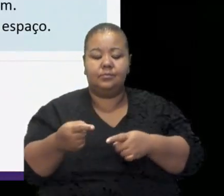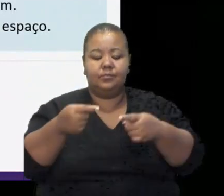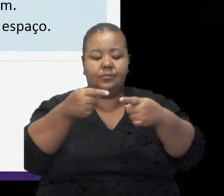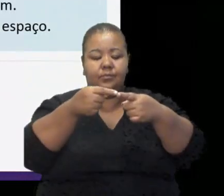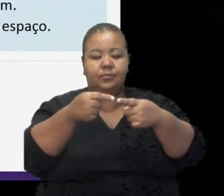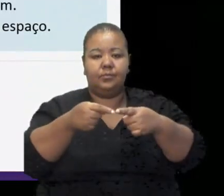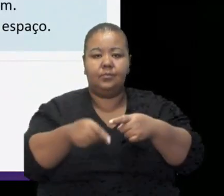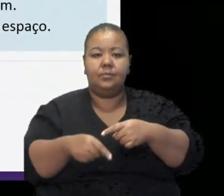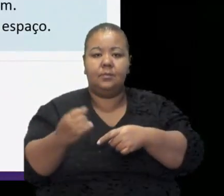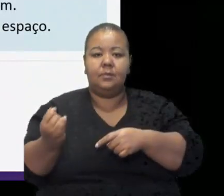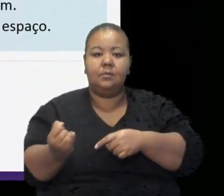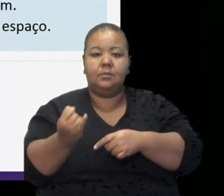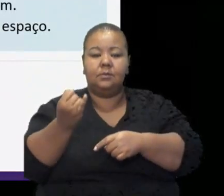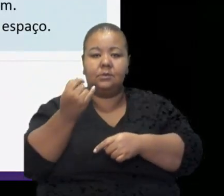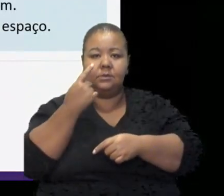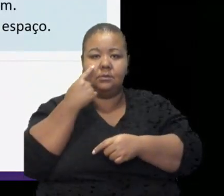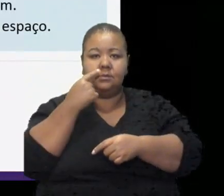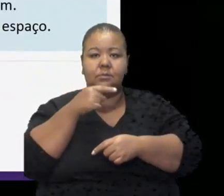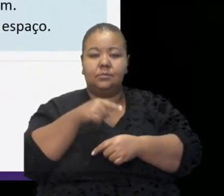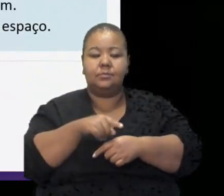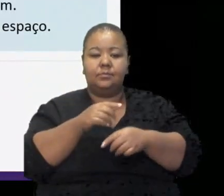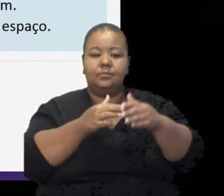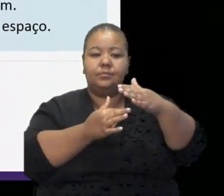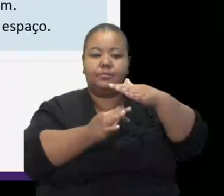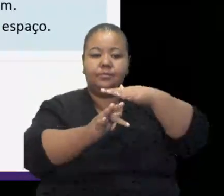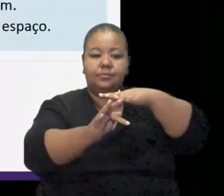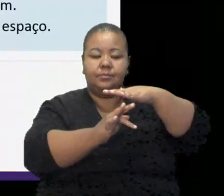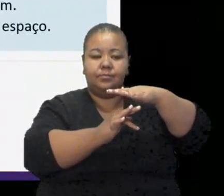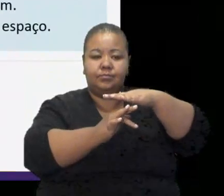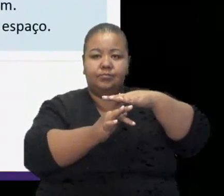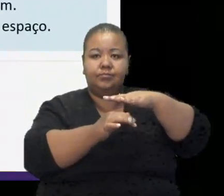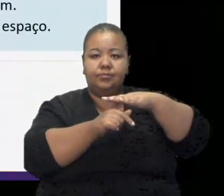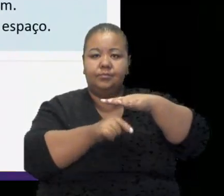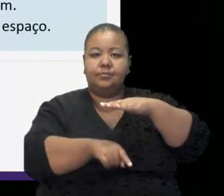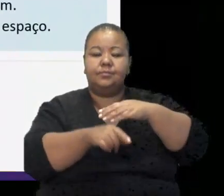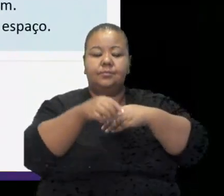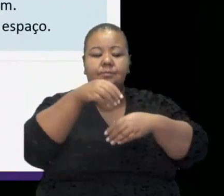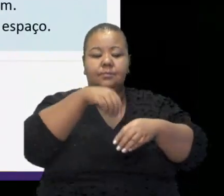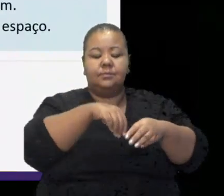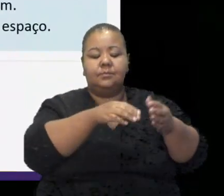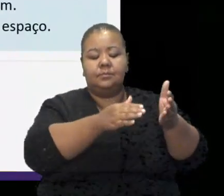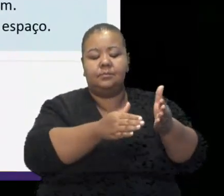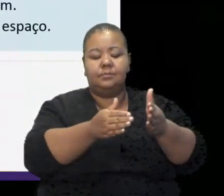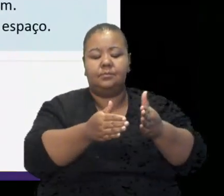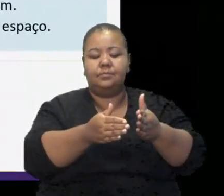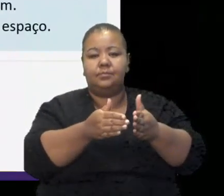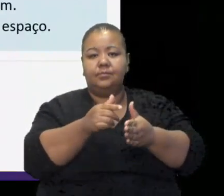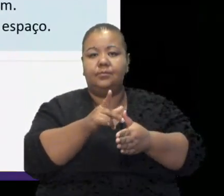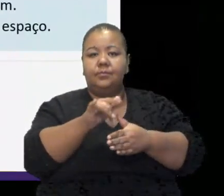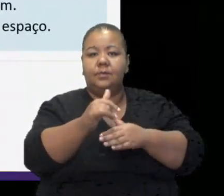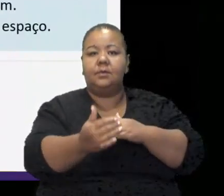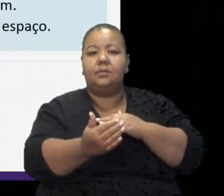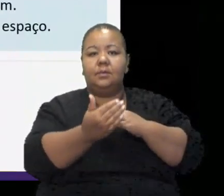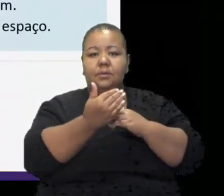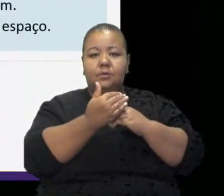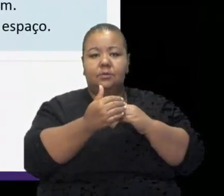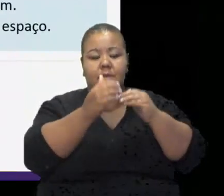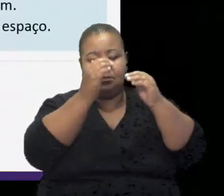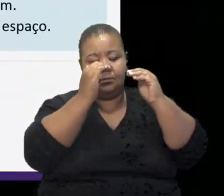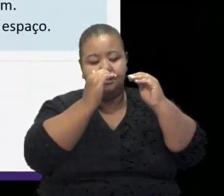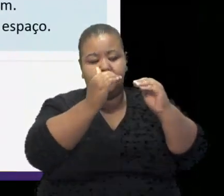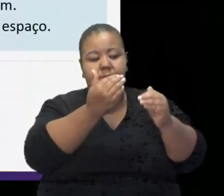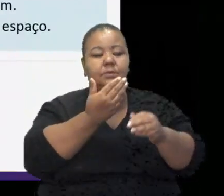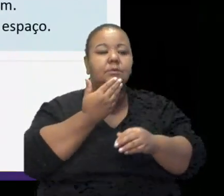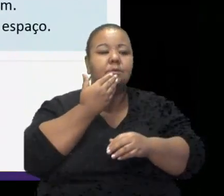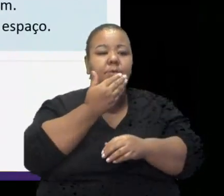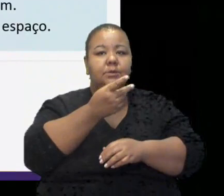da cadeia que são importantes. Ó. Os fornecedores, que estão ali em sequência, que vão ajudar no cumprimento das demandas